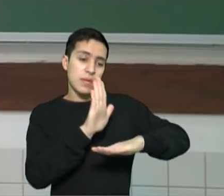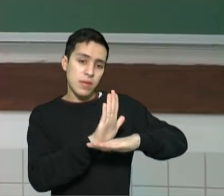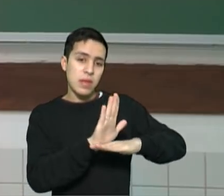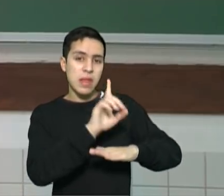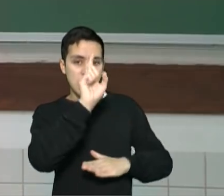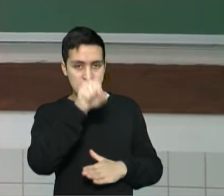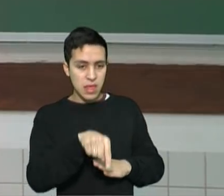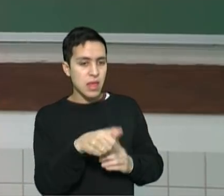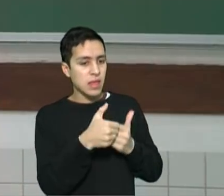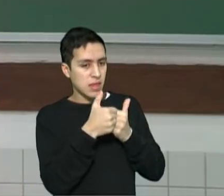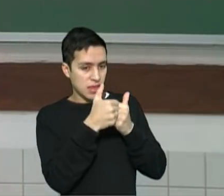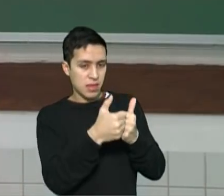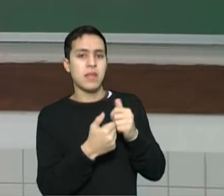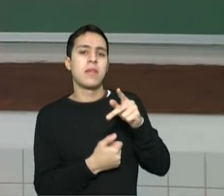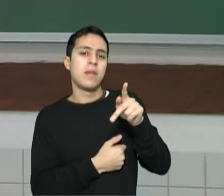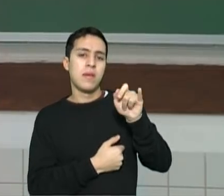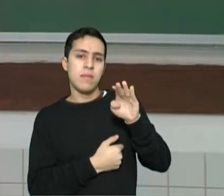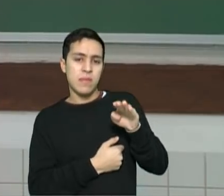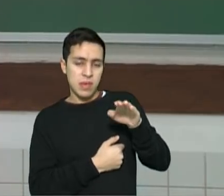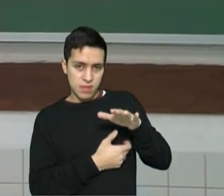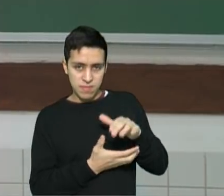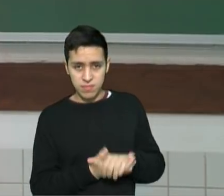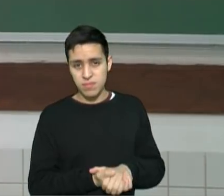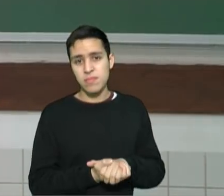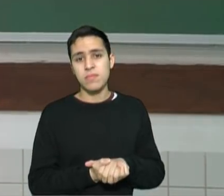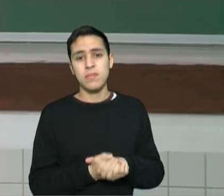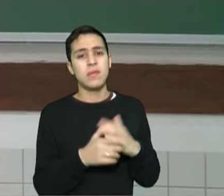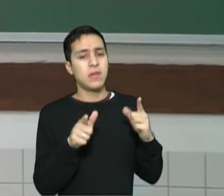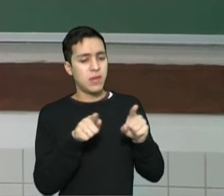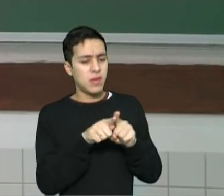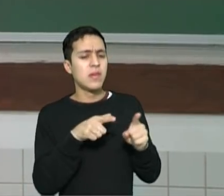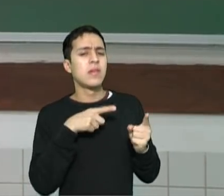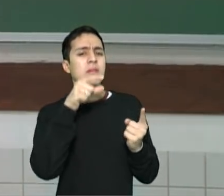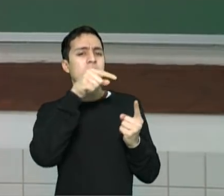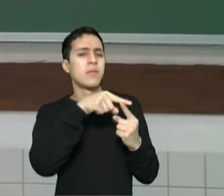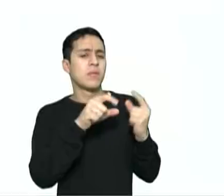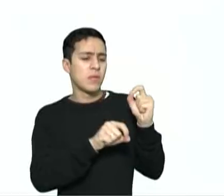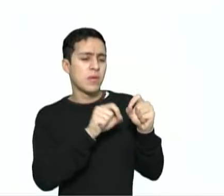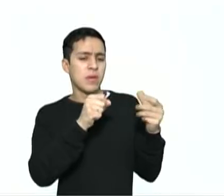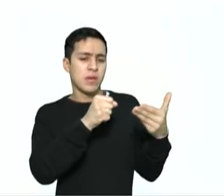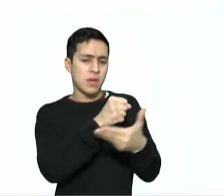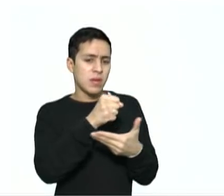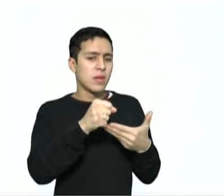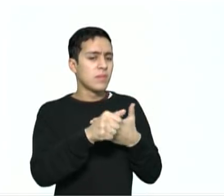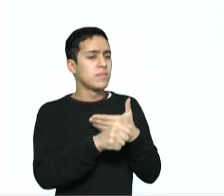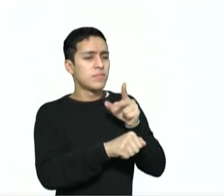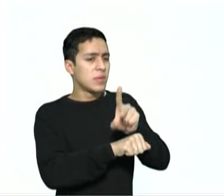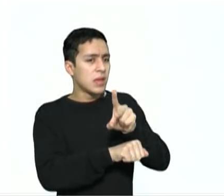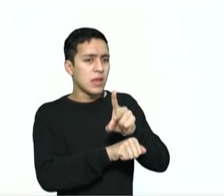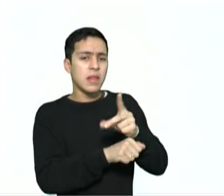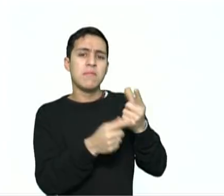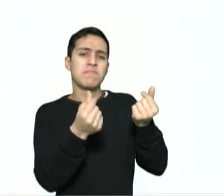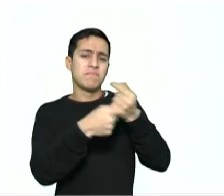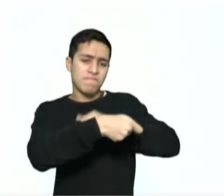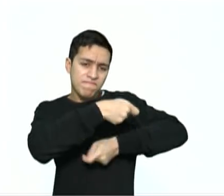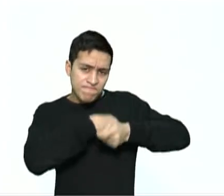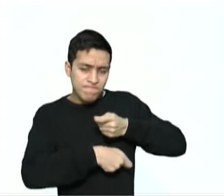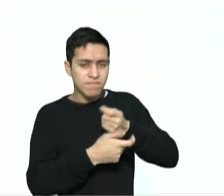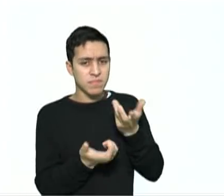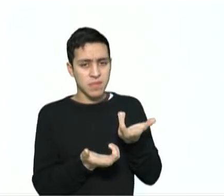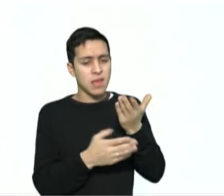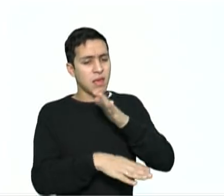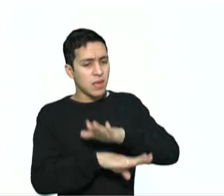de acordo com o PIB, Produto Interno Bruto, e tem como objetivo básico zelar pela estrutura monetária,